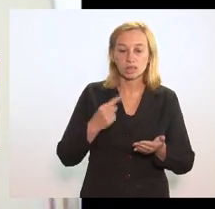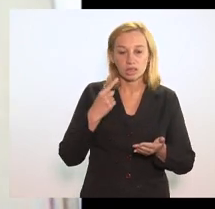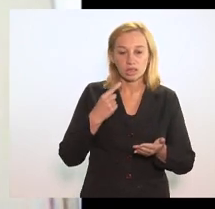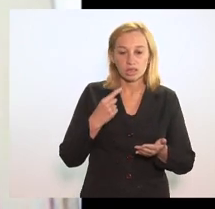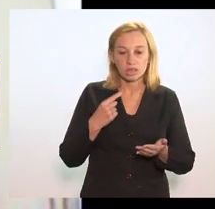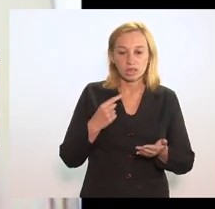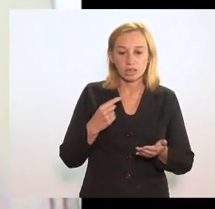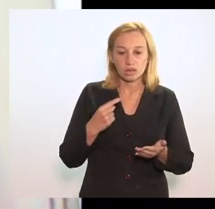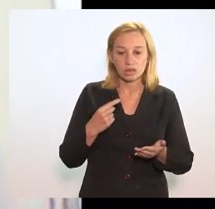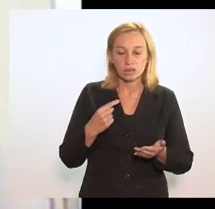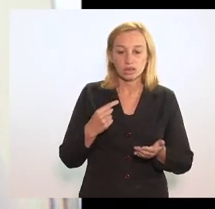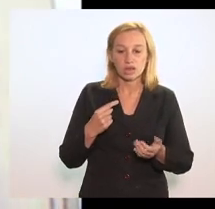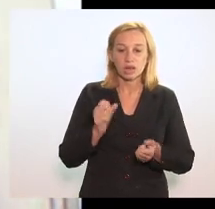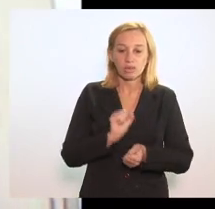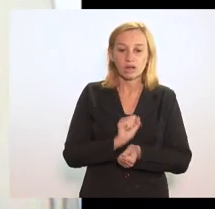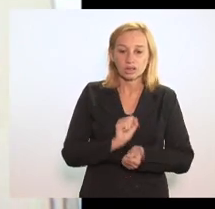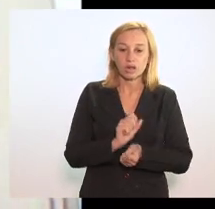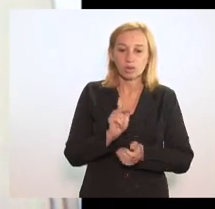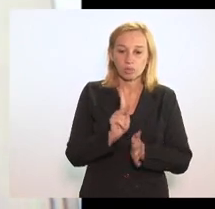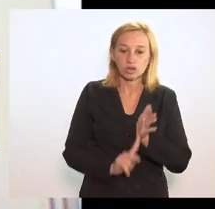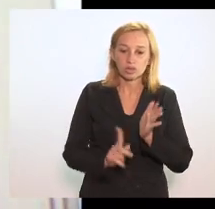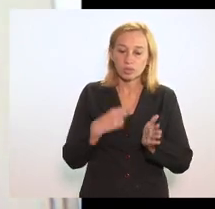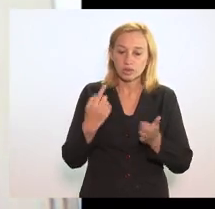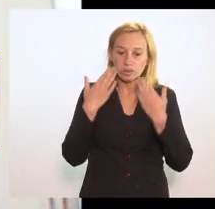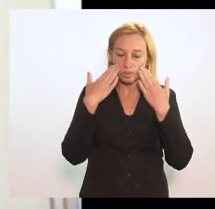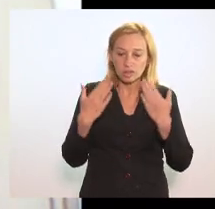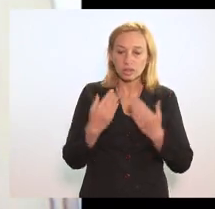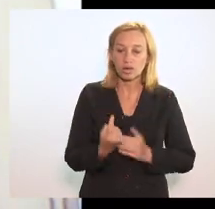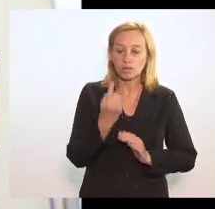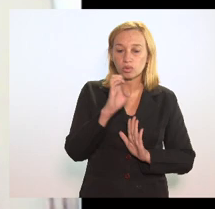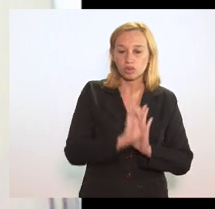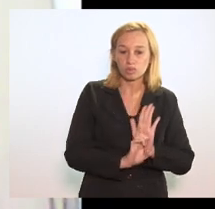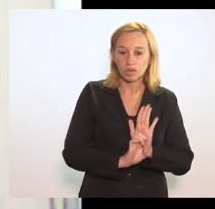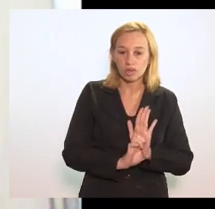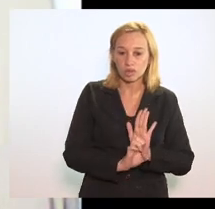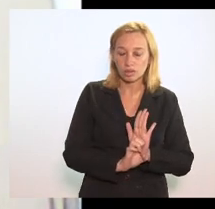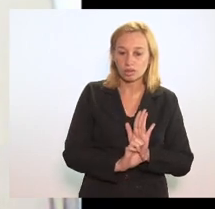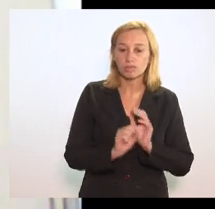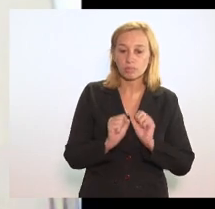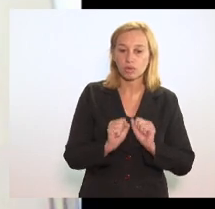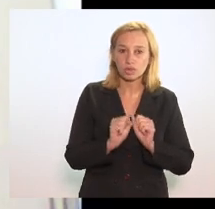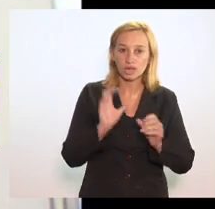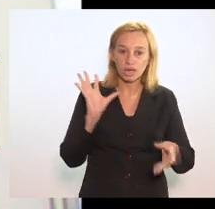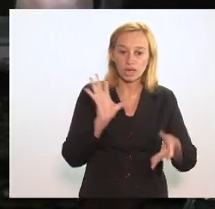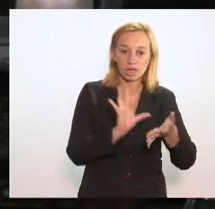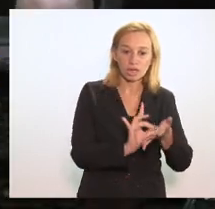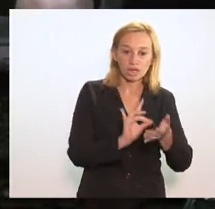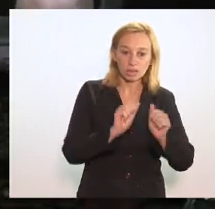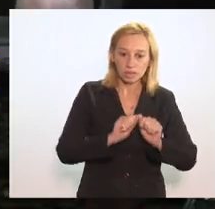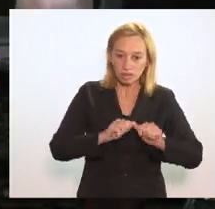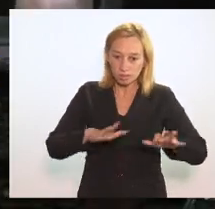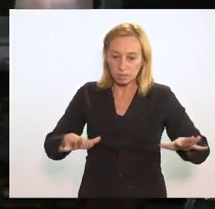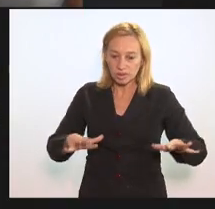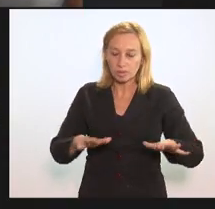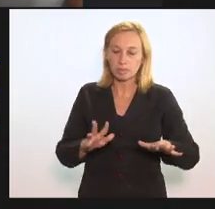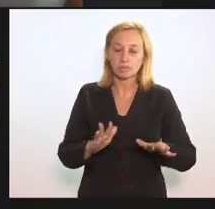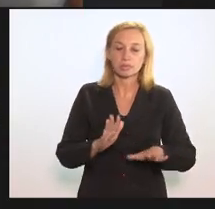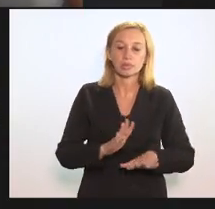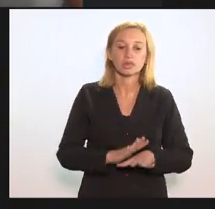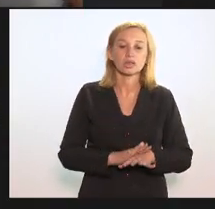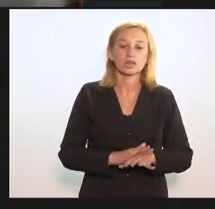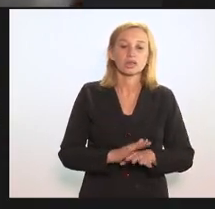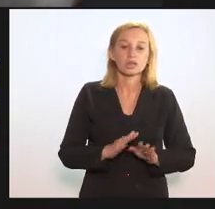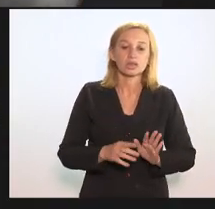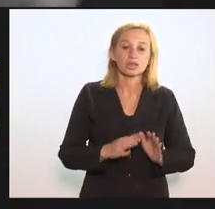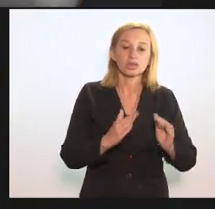seja sancionado, a gente apresenta uma emenda à lei para poder ampliá-lo. Parabéns. E que os